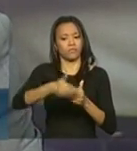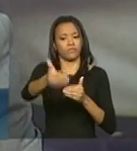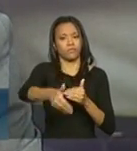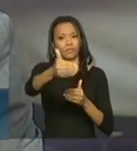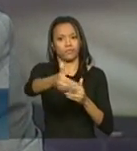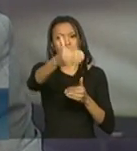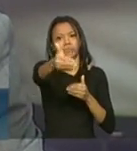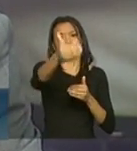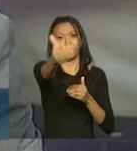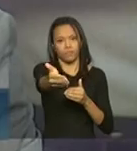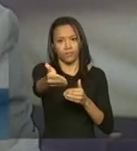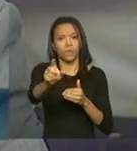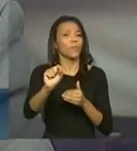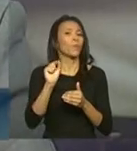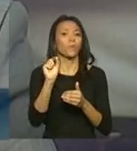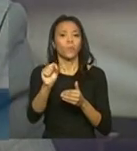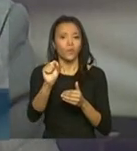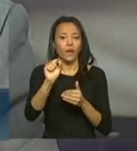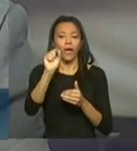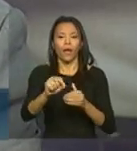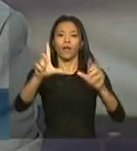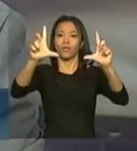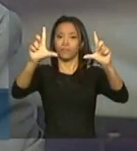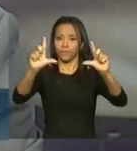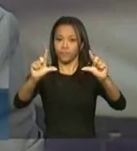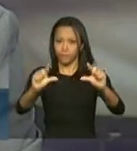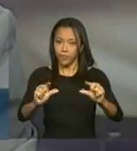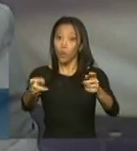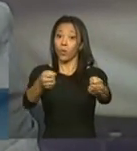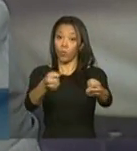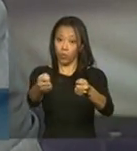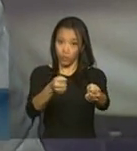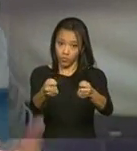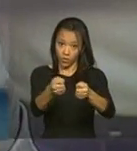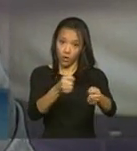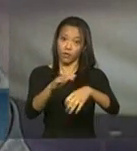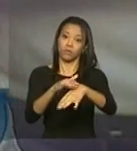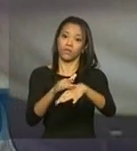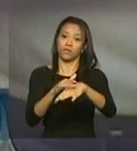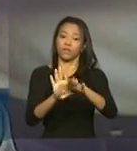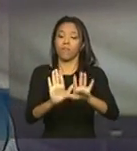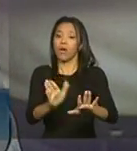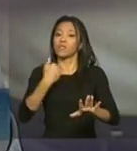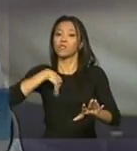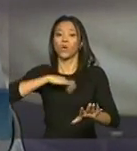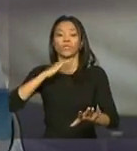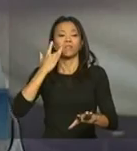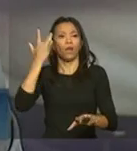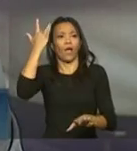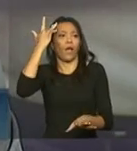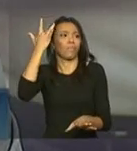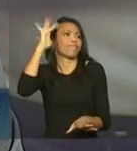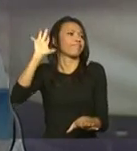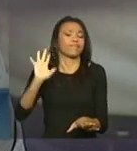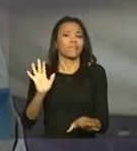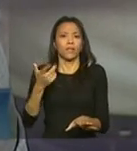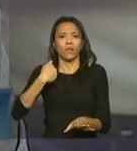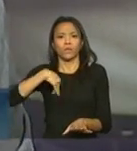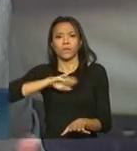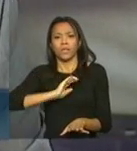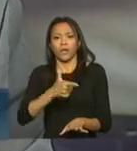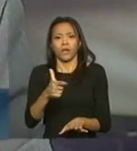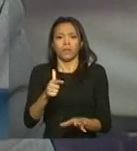Brasil é para a eliminação, para o controle. Mas nós não podemos desconsiderar que nós temos uma situação